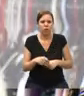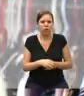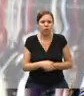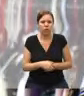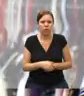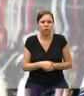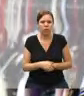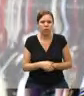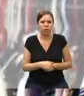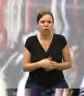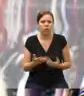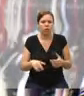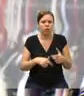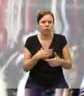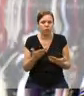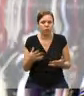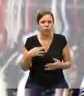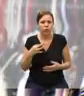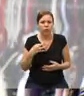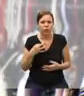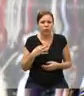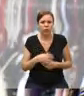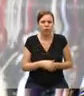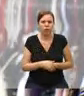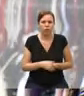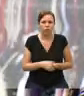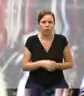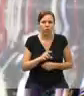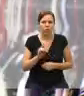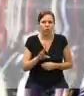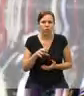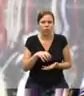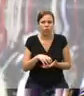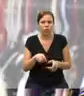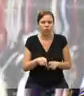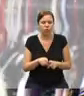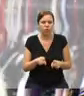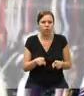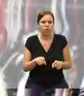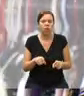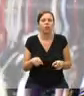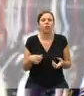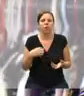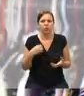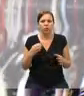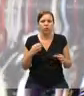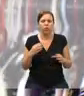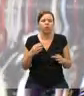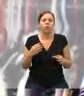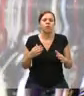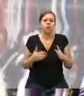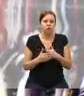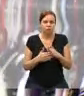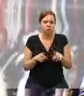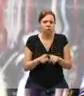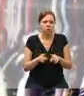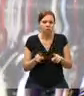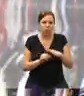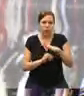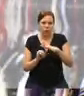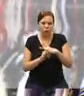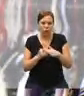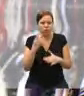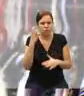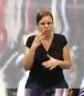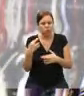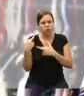poderem buscar esse trabalho voluntariado, né? Não só na Fraternidade Sem Fronteiras, existe muita ONGs, né? Buscar uma ONG